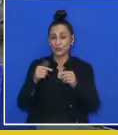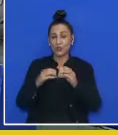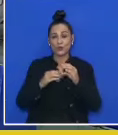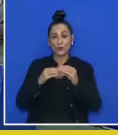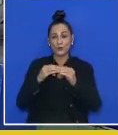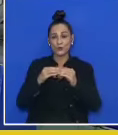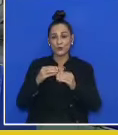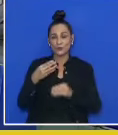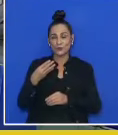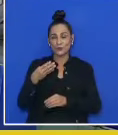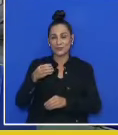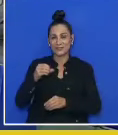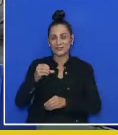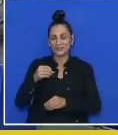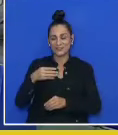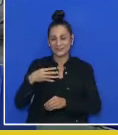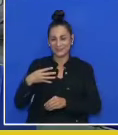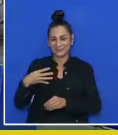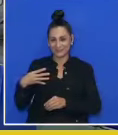número